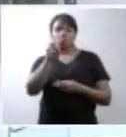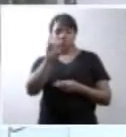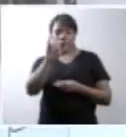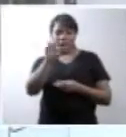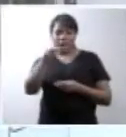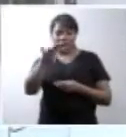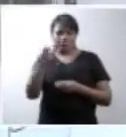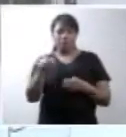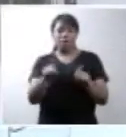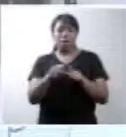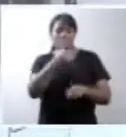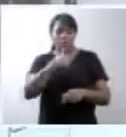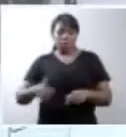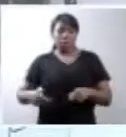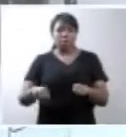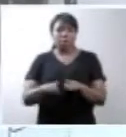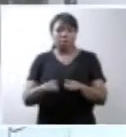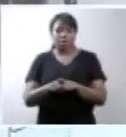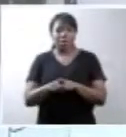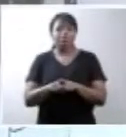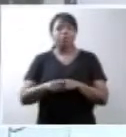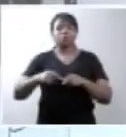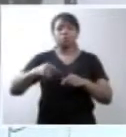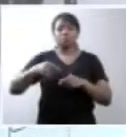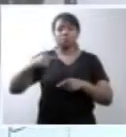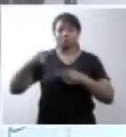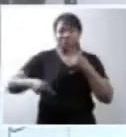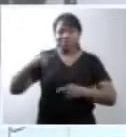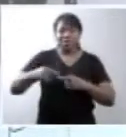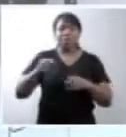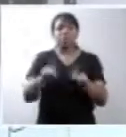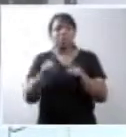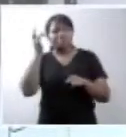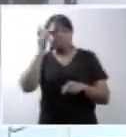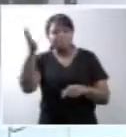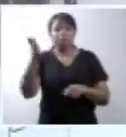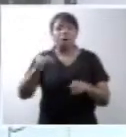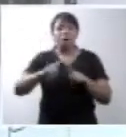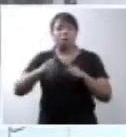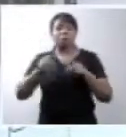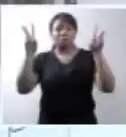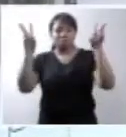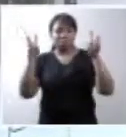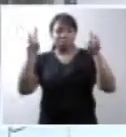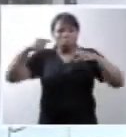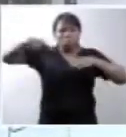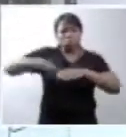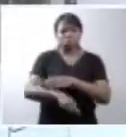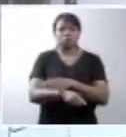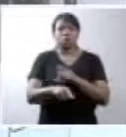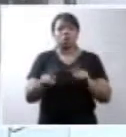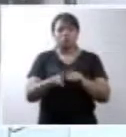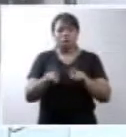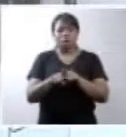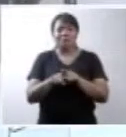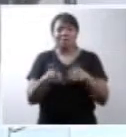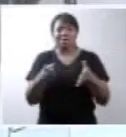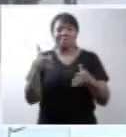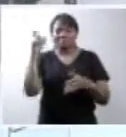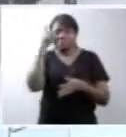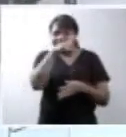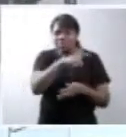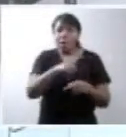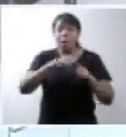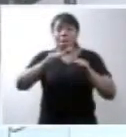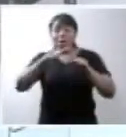da polarização em torno de polêmicas fáceis sobre temas que, na verdade, são profundos e delicados. A Escola de